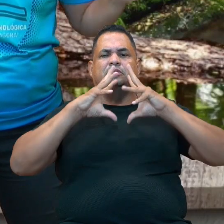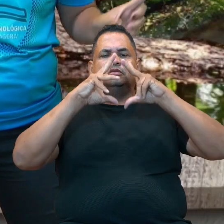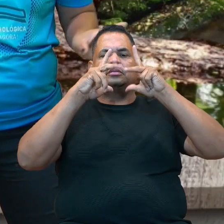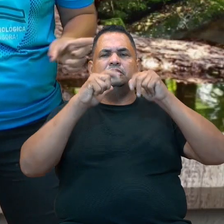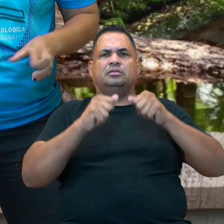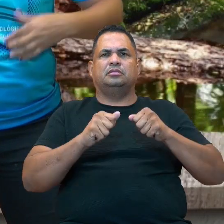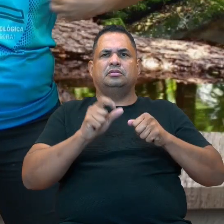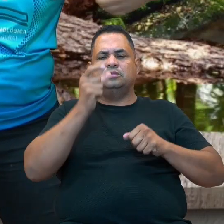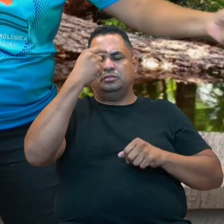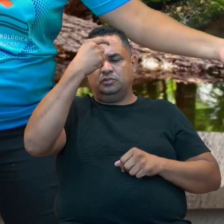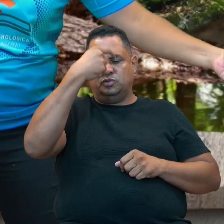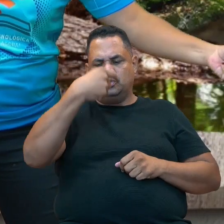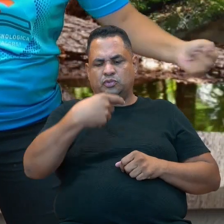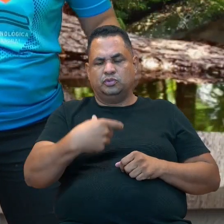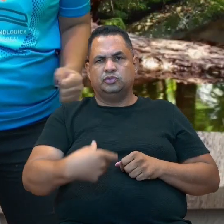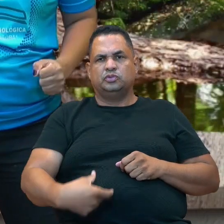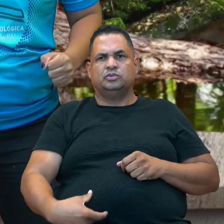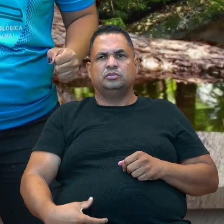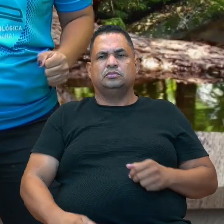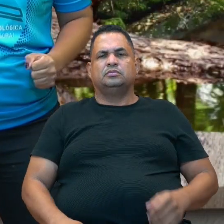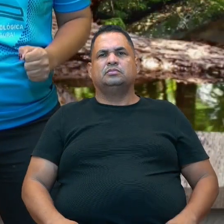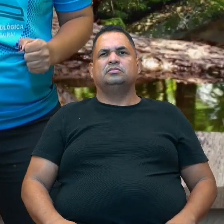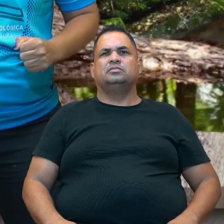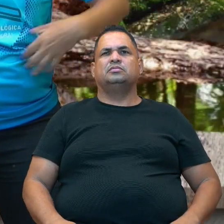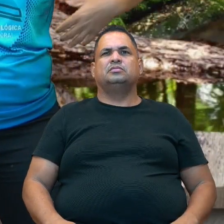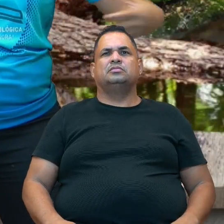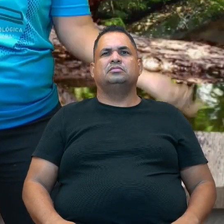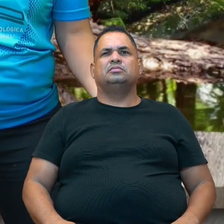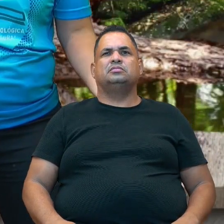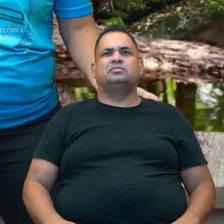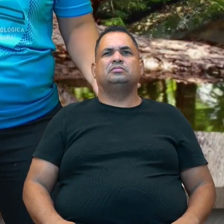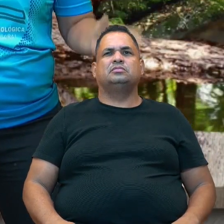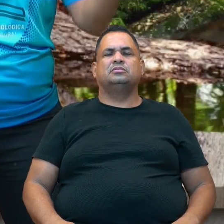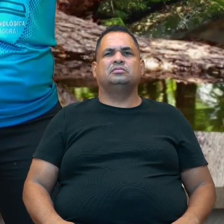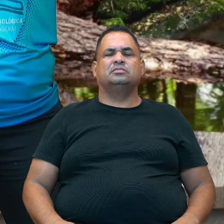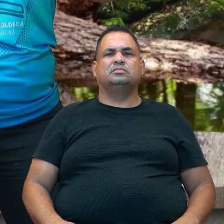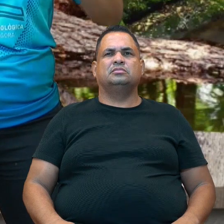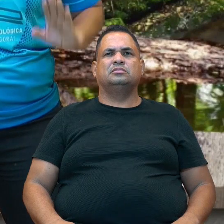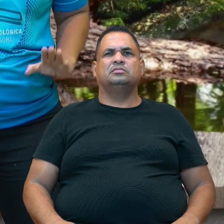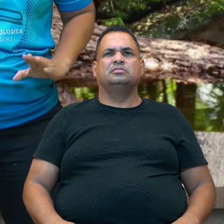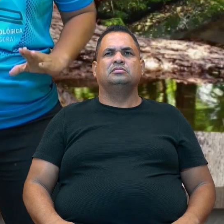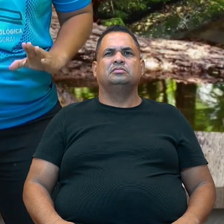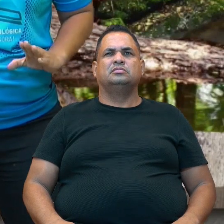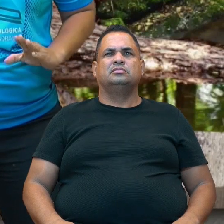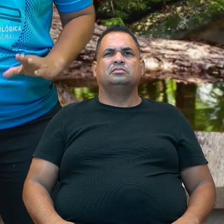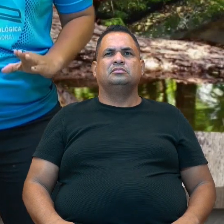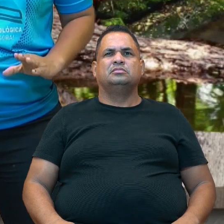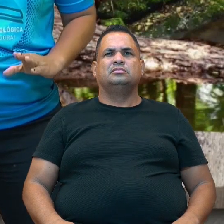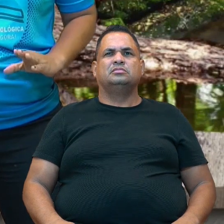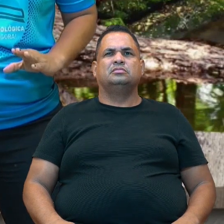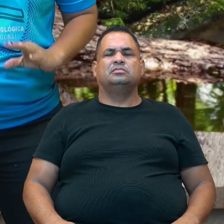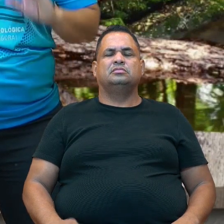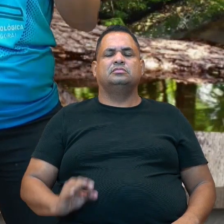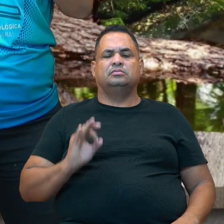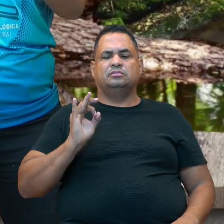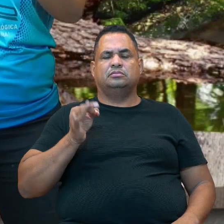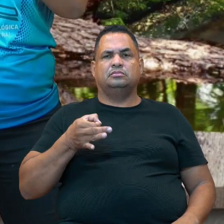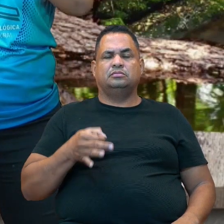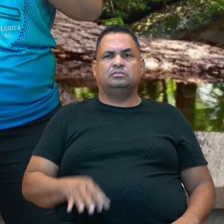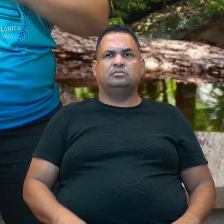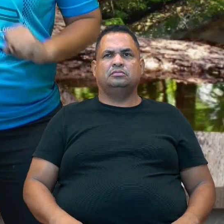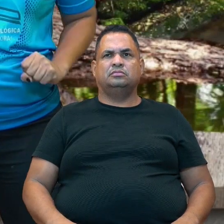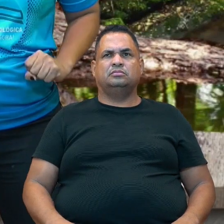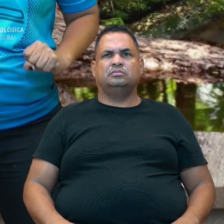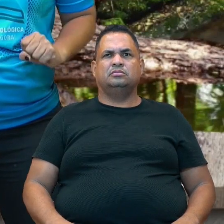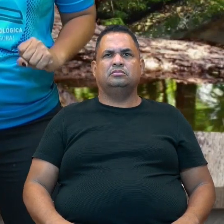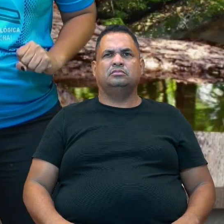todo regenerado, não é parte, tá bom? Não é uma parte, é todo, certo? Aí a gente vai dar